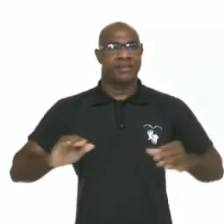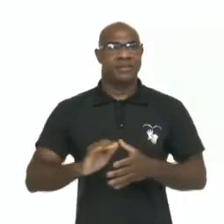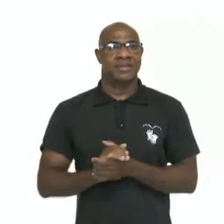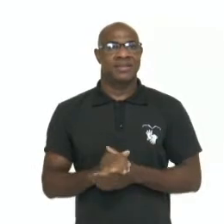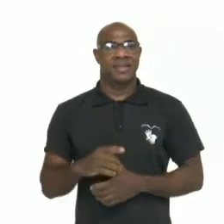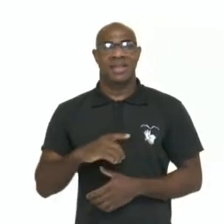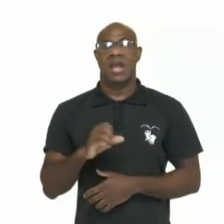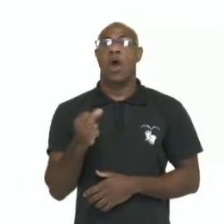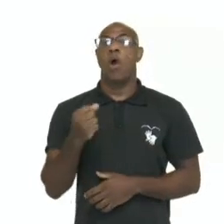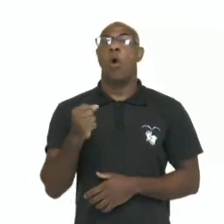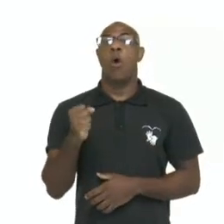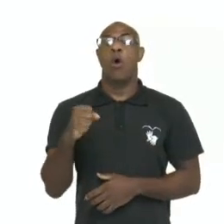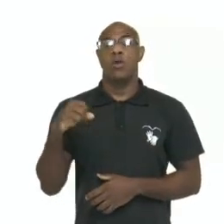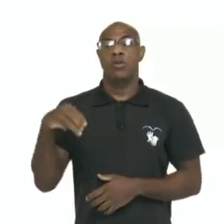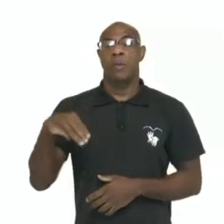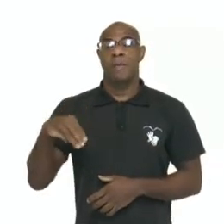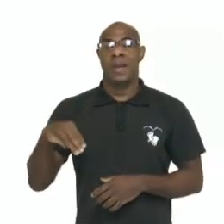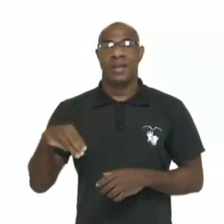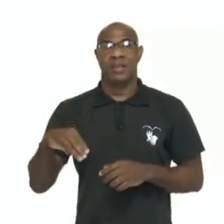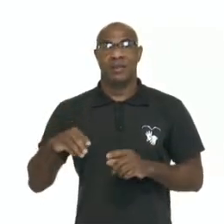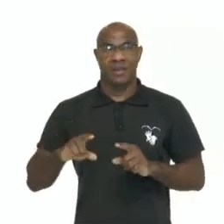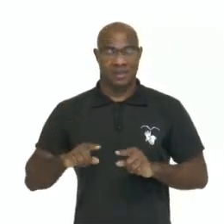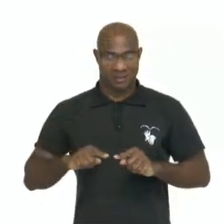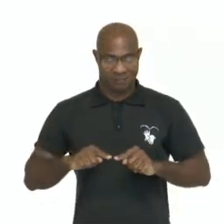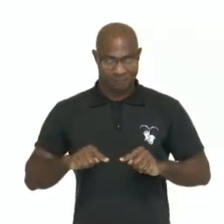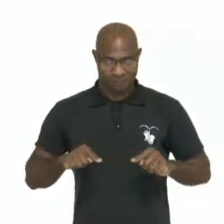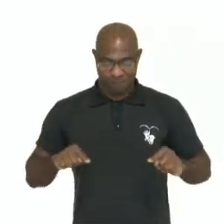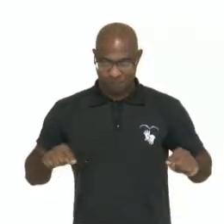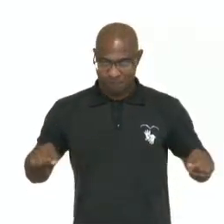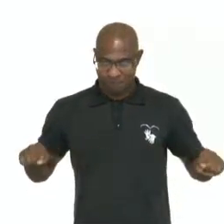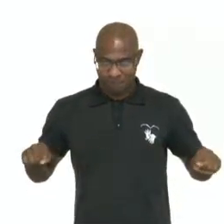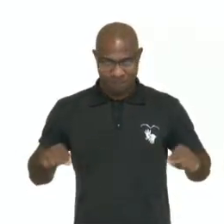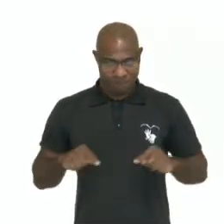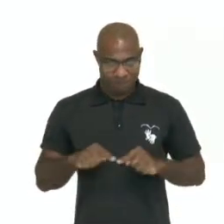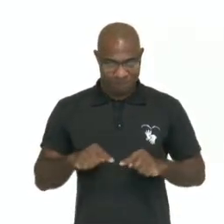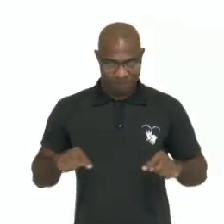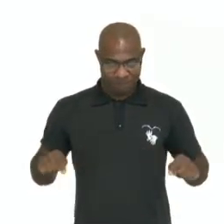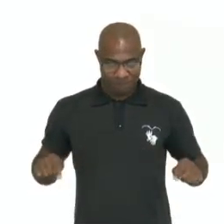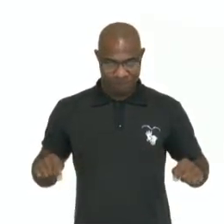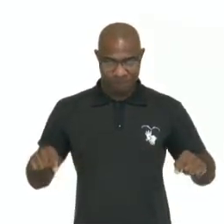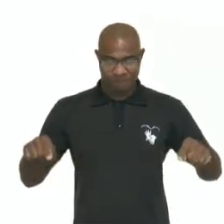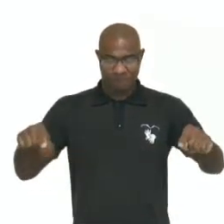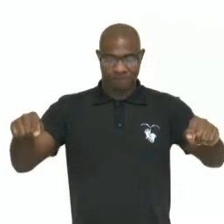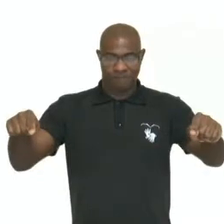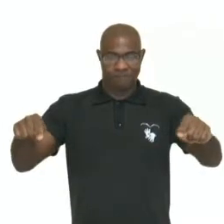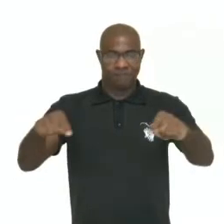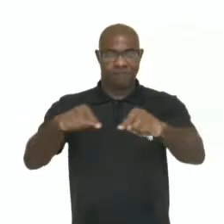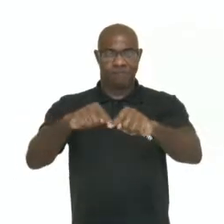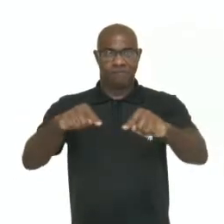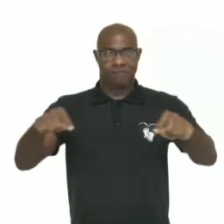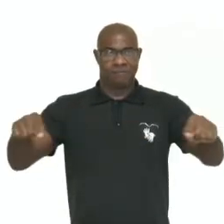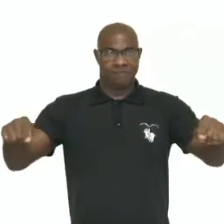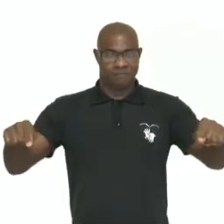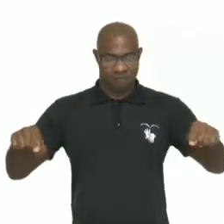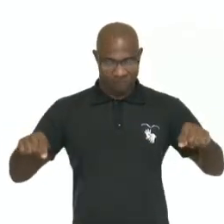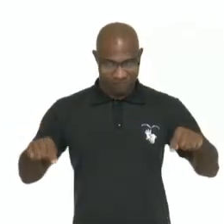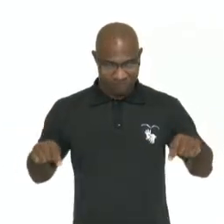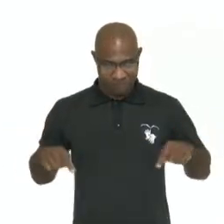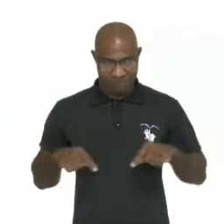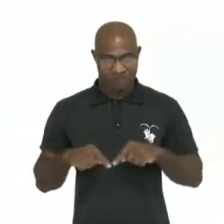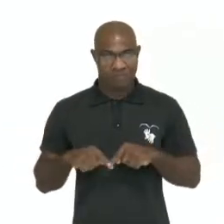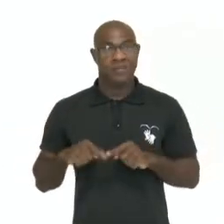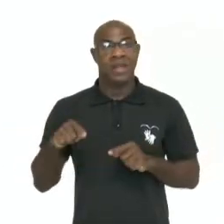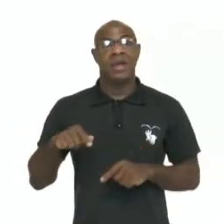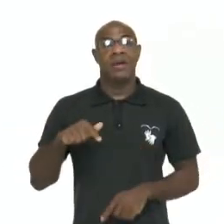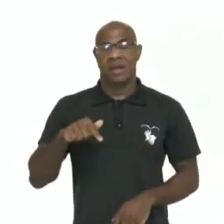Então aqui na visualização parece até que é quadrado, né? Mas é quadrangular, são